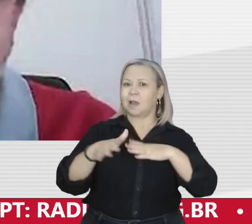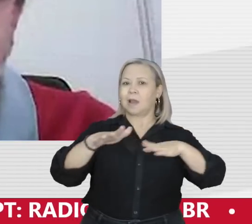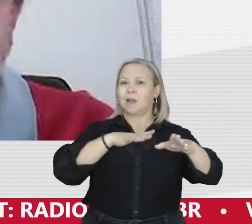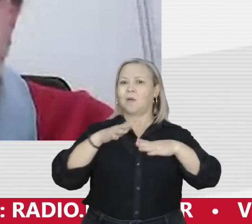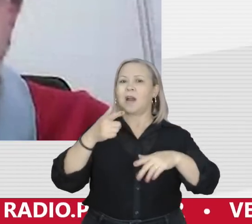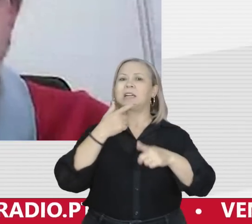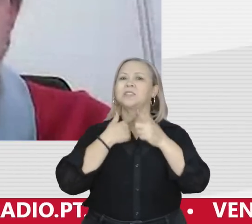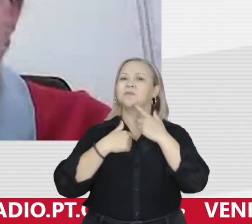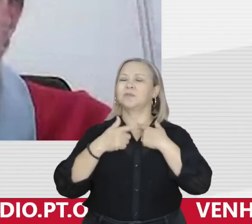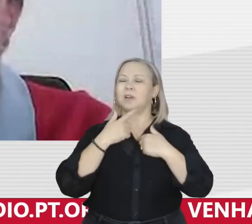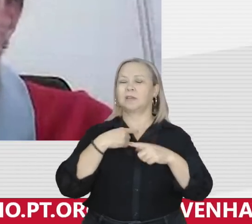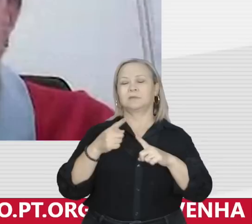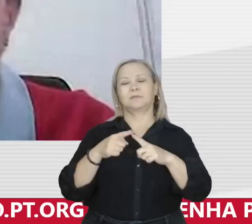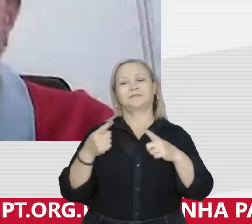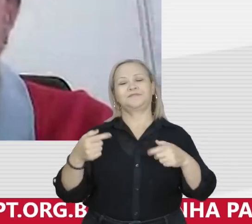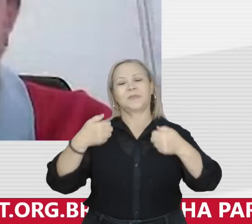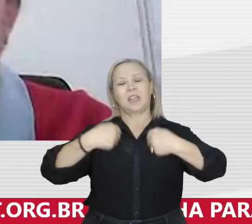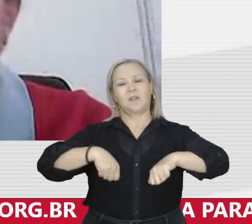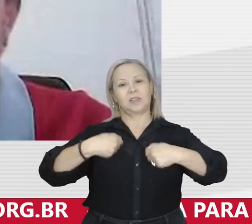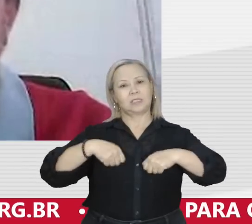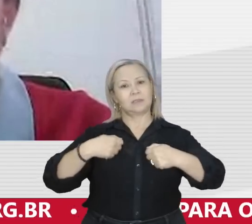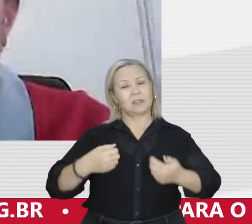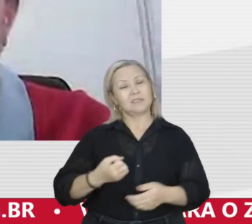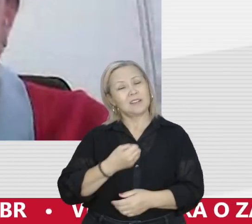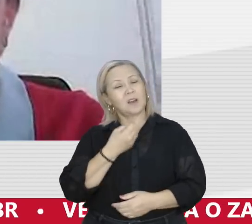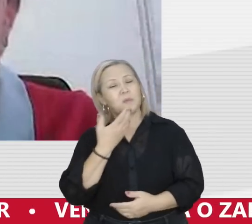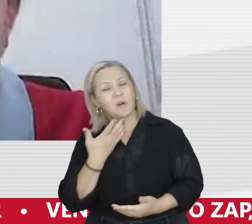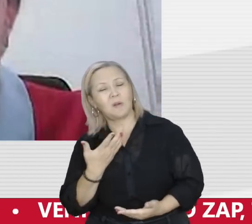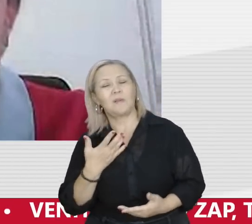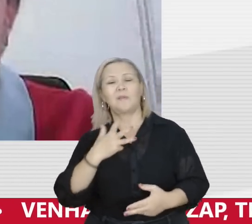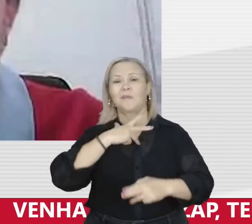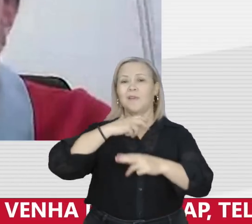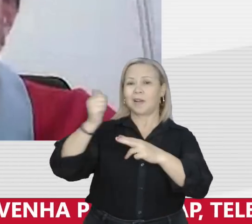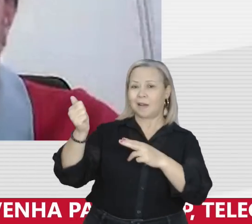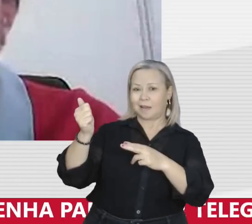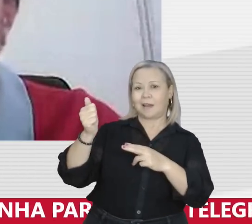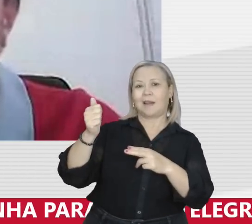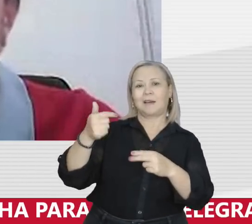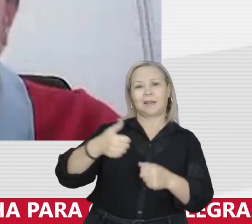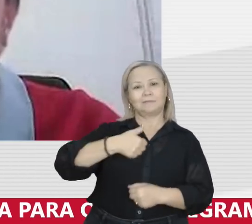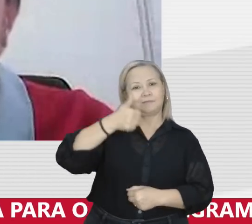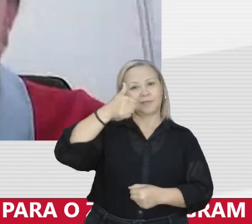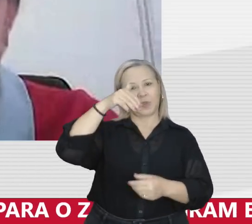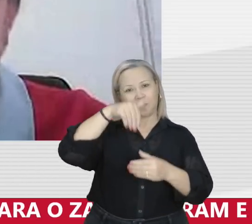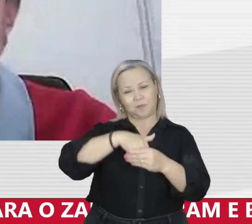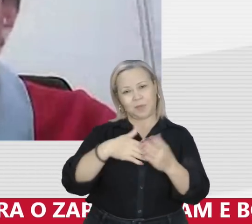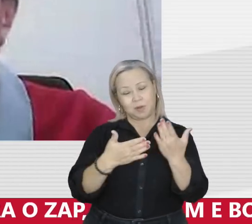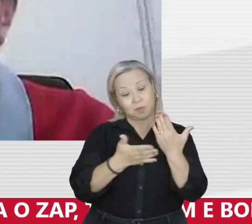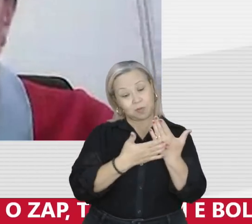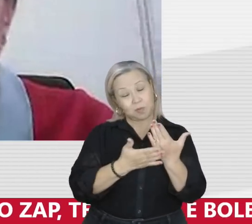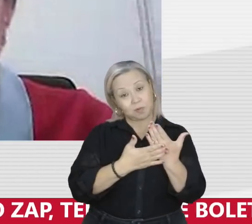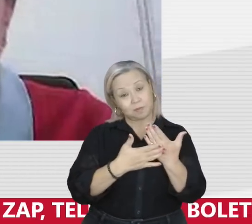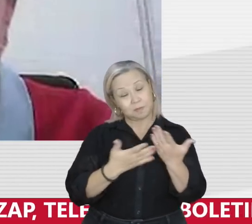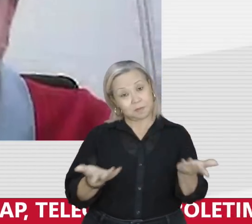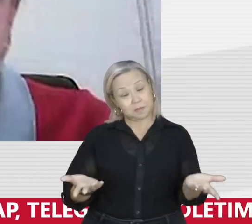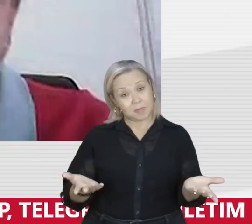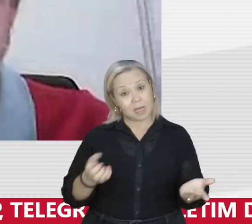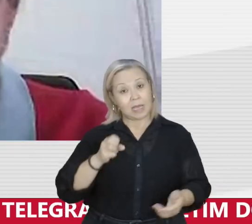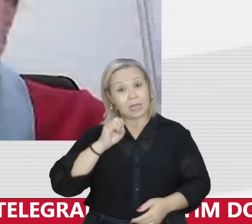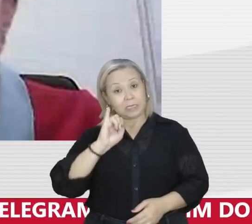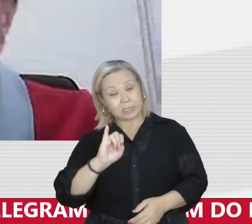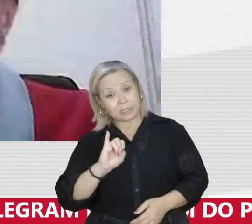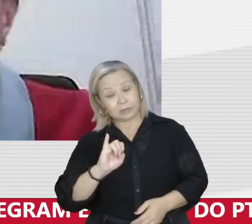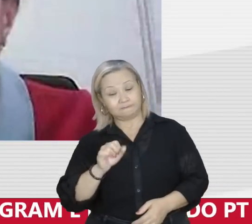uma necessidade. Eu acredito que seria muito bom ganhar no primeiro turno. Mas se não for possível, como ele disse essa semana também,